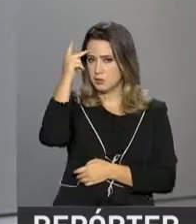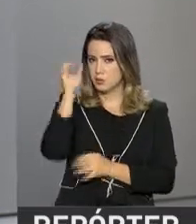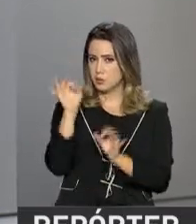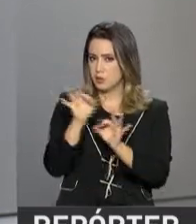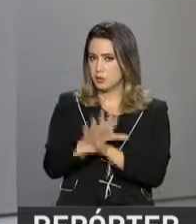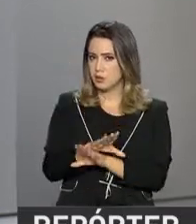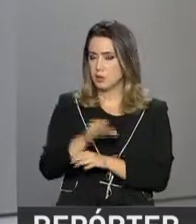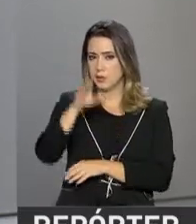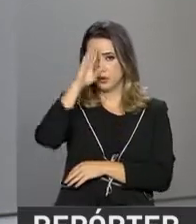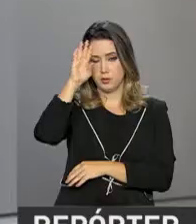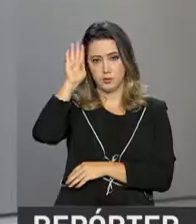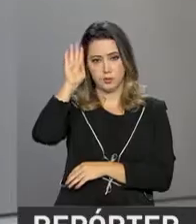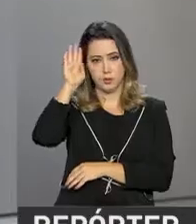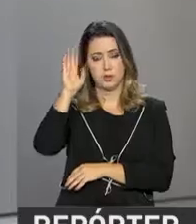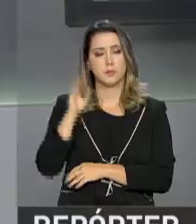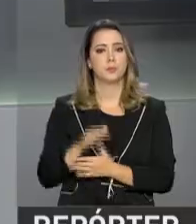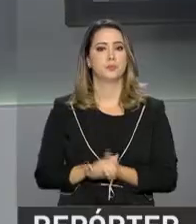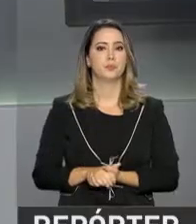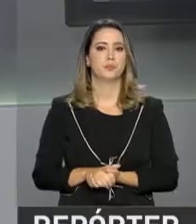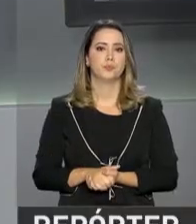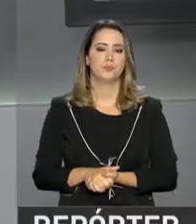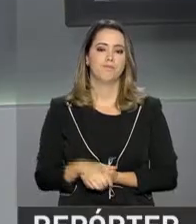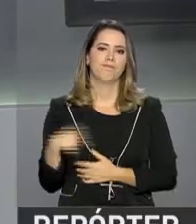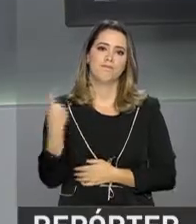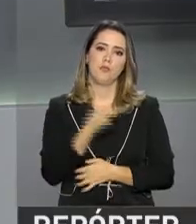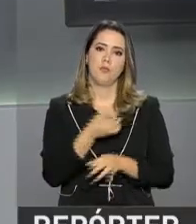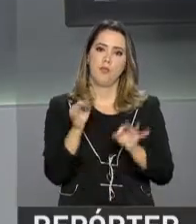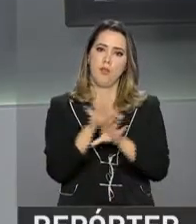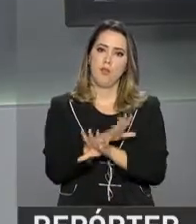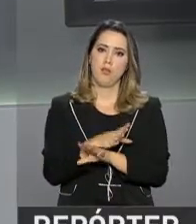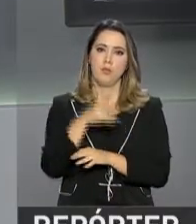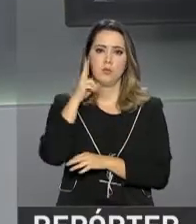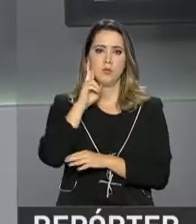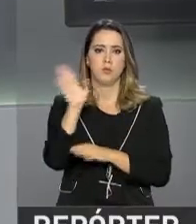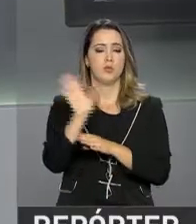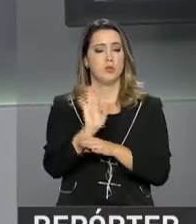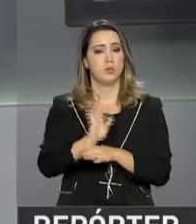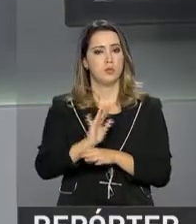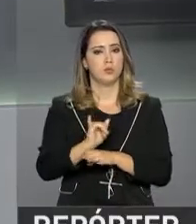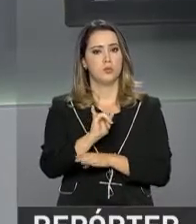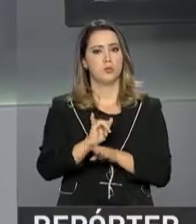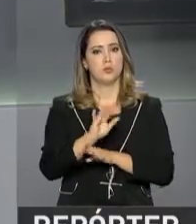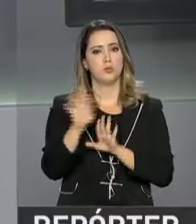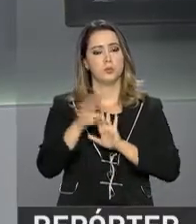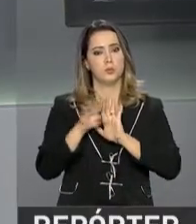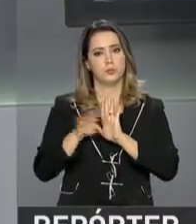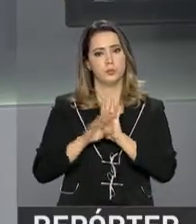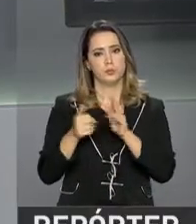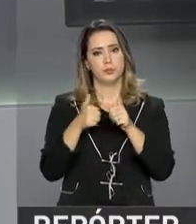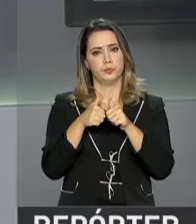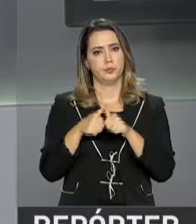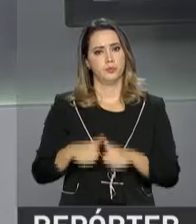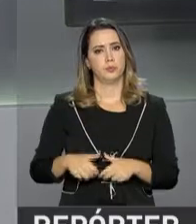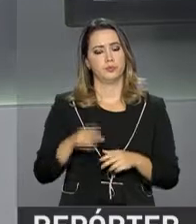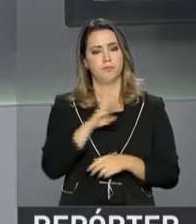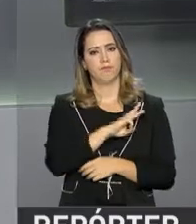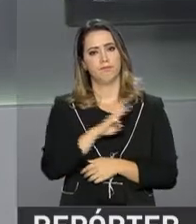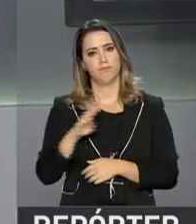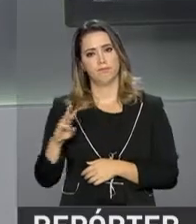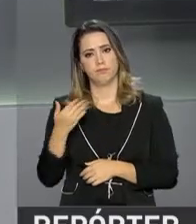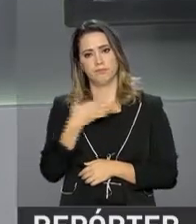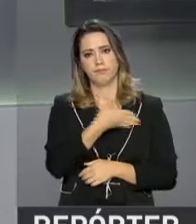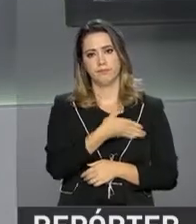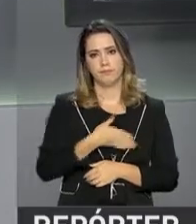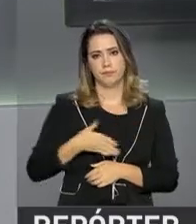dos cursos superiores nós ficamos por aqui você pode rever as reportagens no youtube e toda a programação também está na